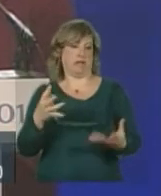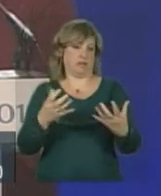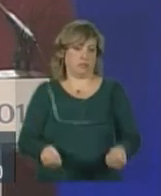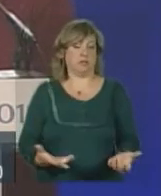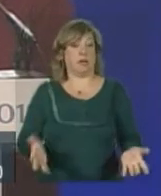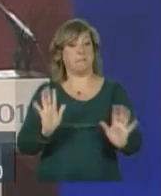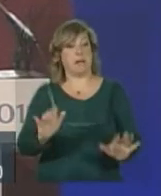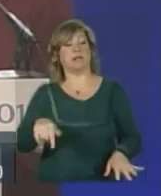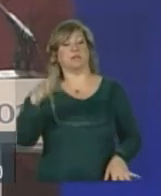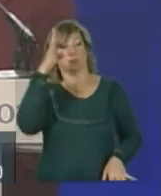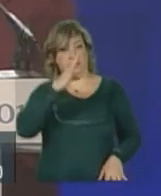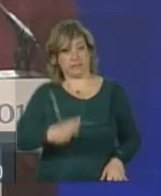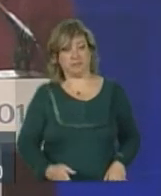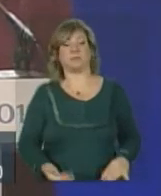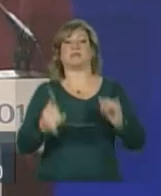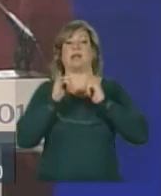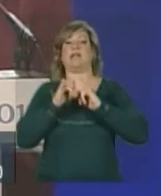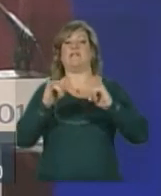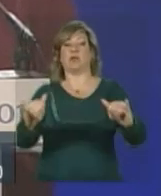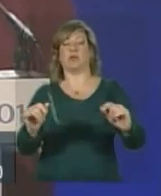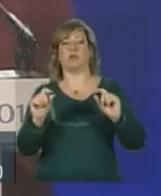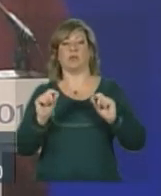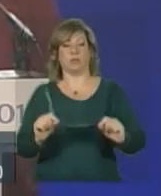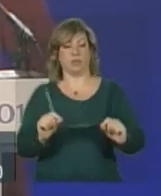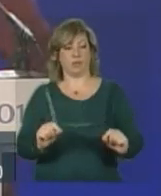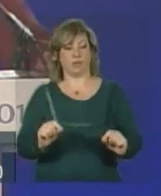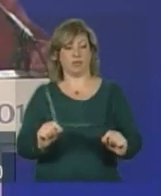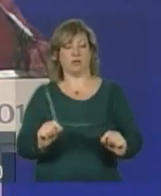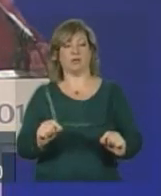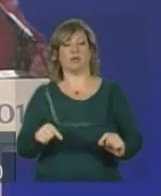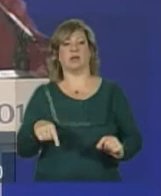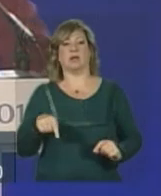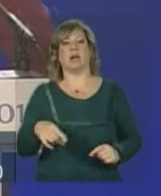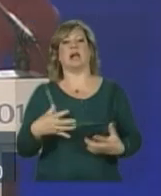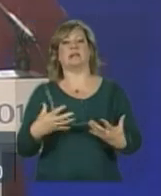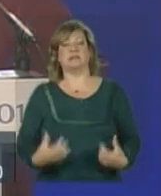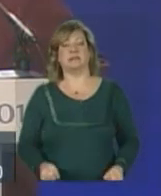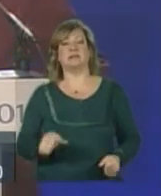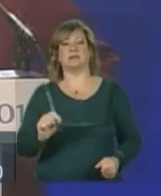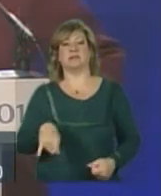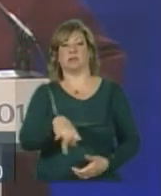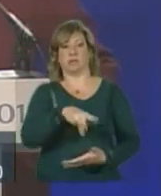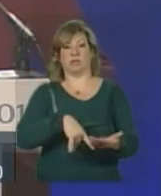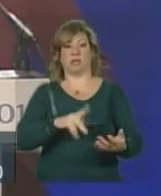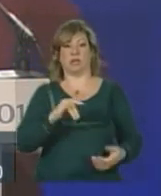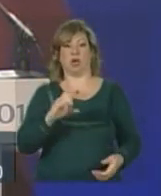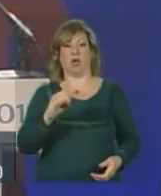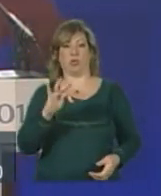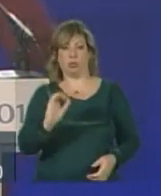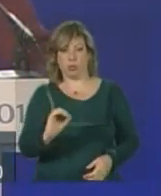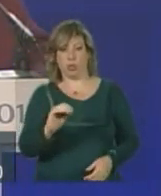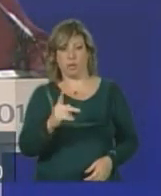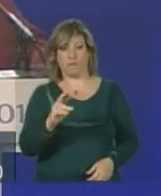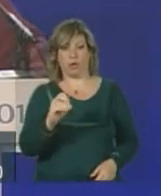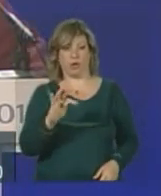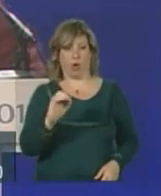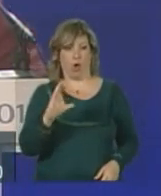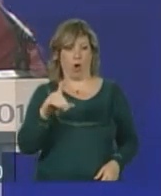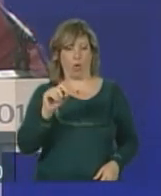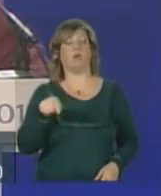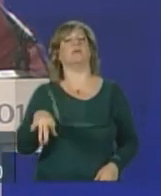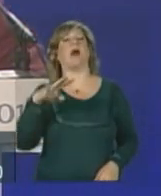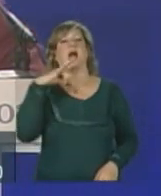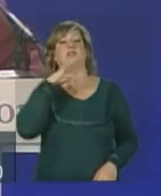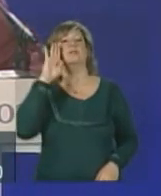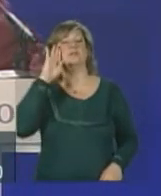caso, o Brasil reiterou a sua adoção à questão do protocolo de Quioto, considera